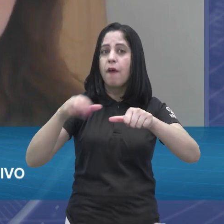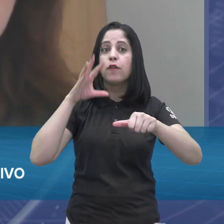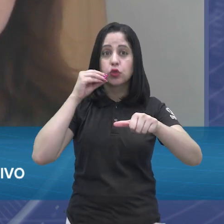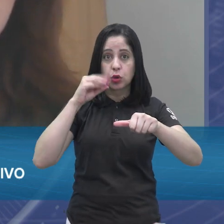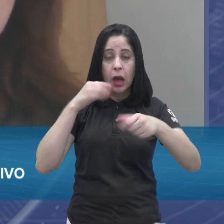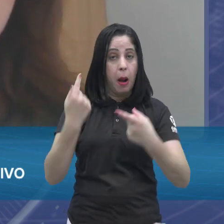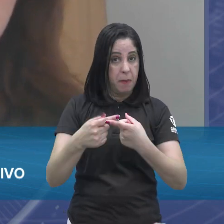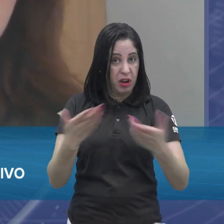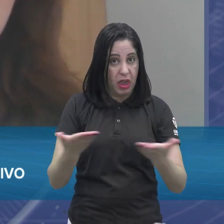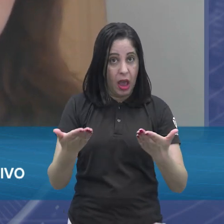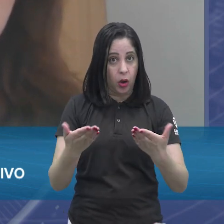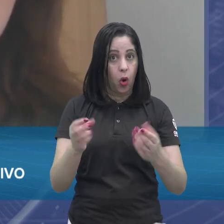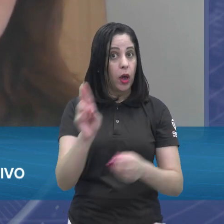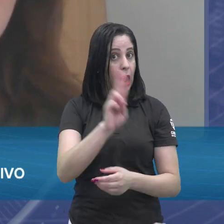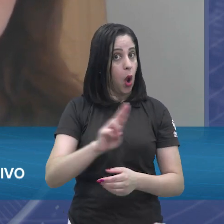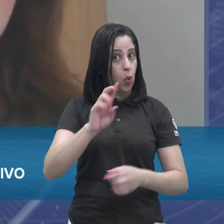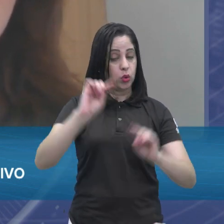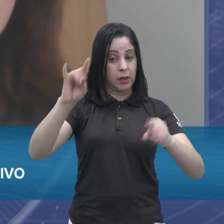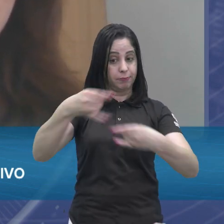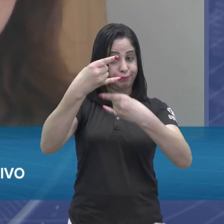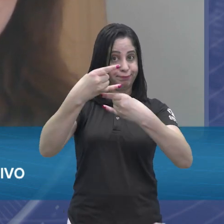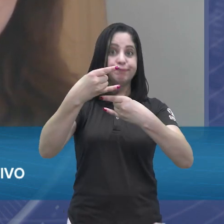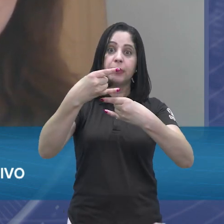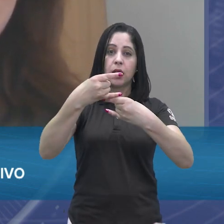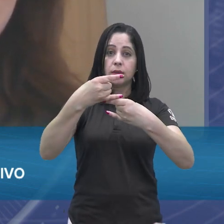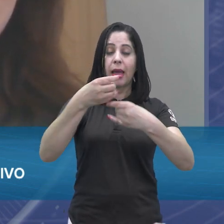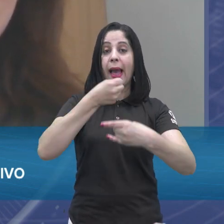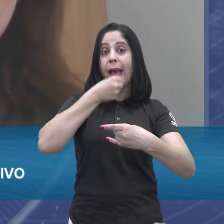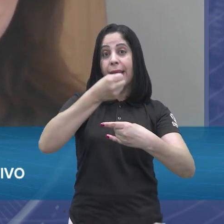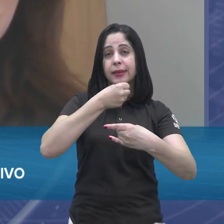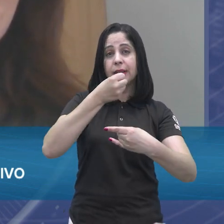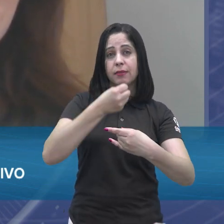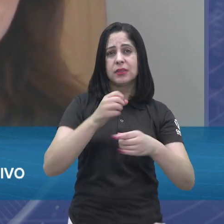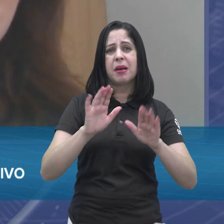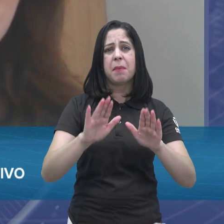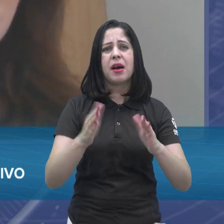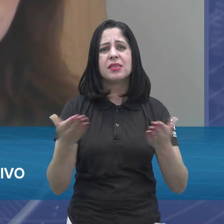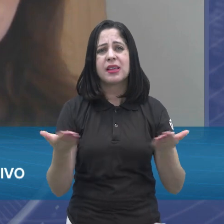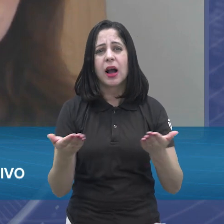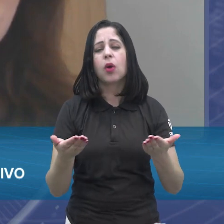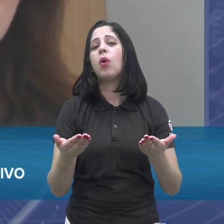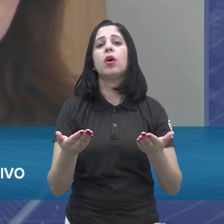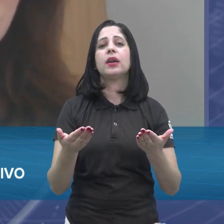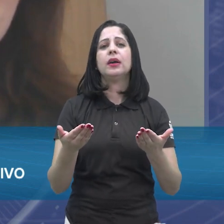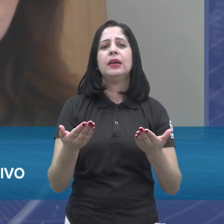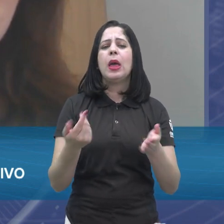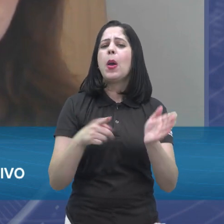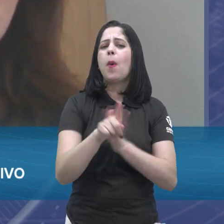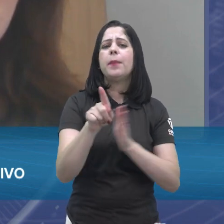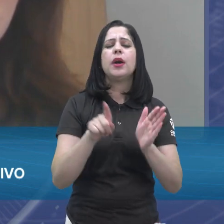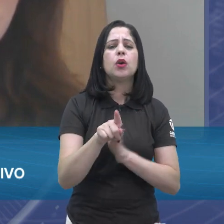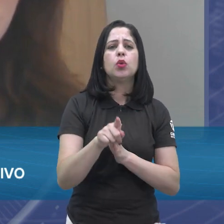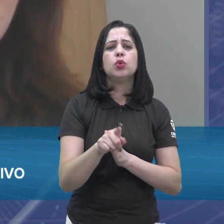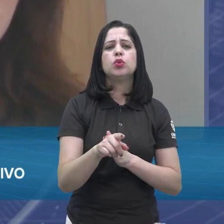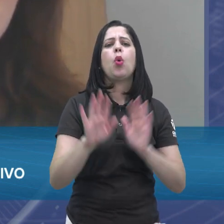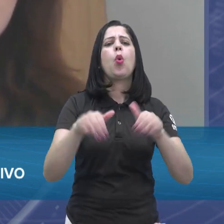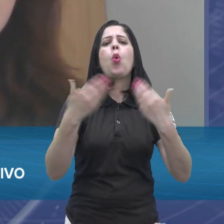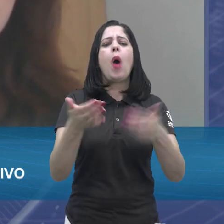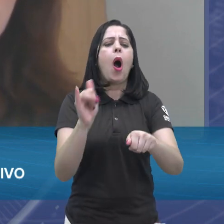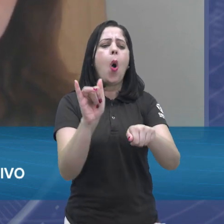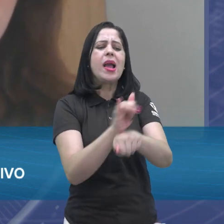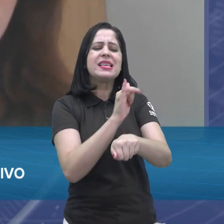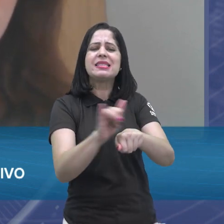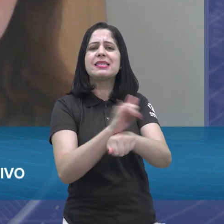internet, né? Você citou o trabalho remoto, daqui a pouco a gente vai conversar sobre isso, mas nesse momento eu queria falar sobre as formas de recrutamento por meio